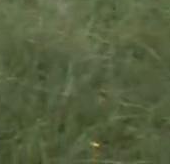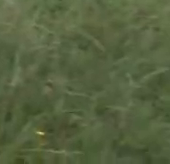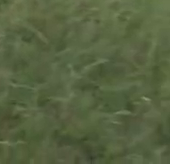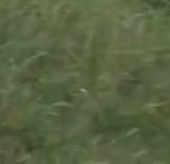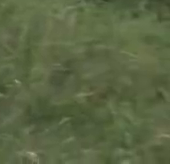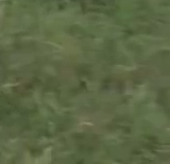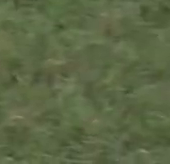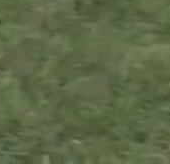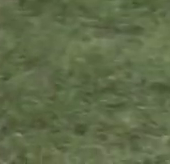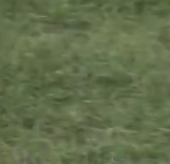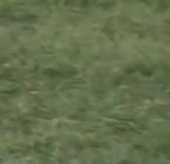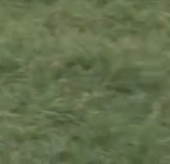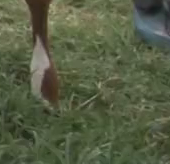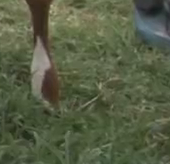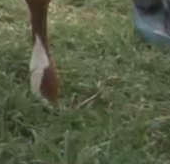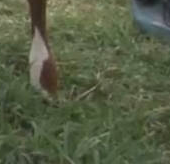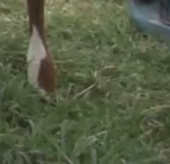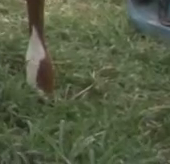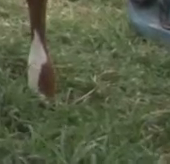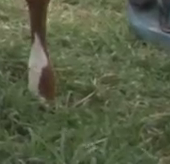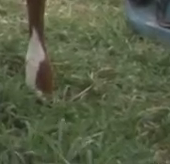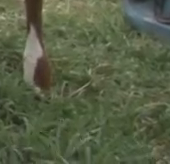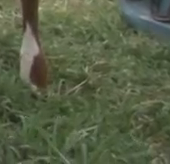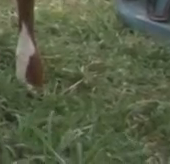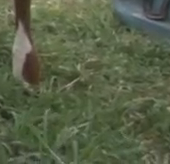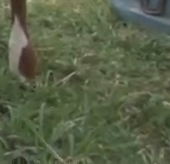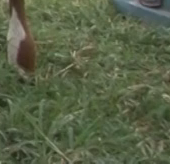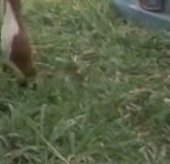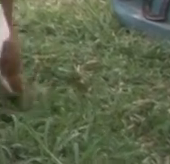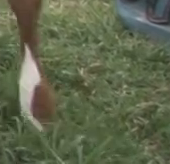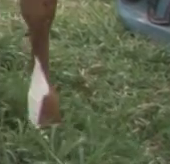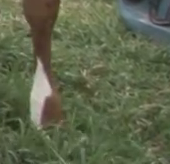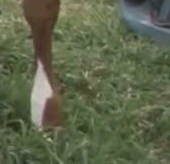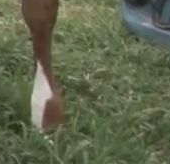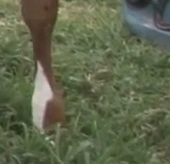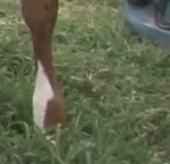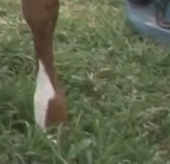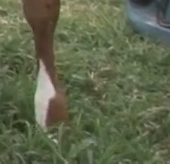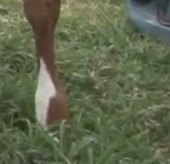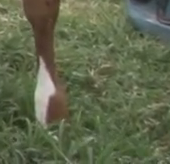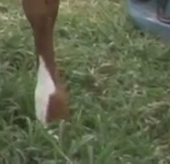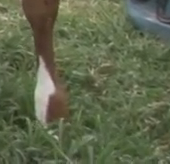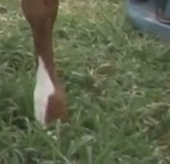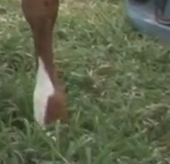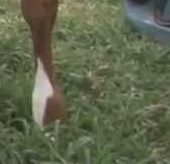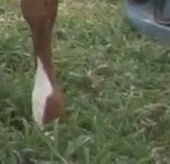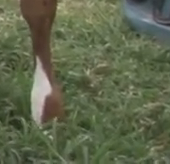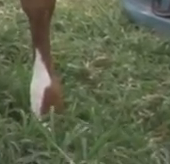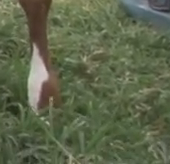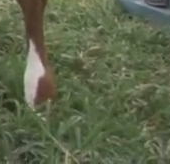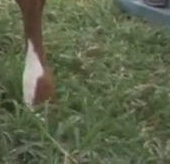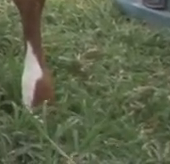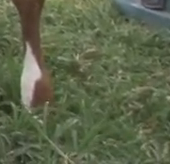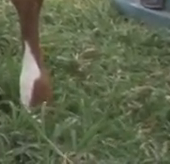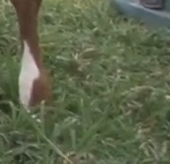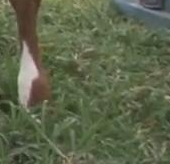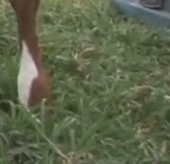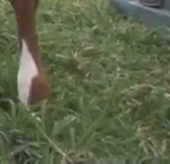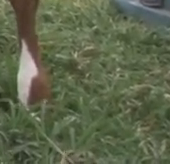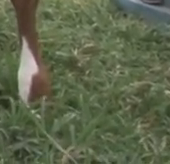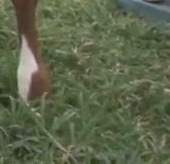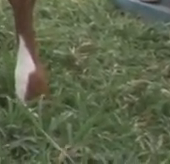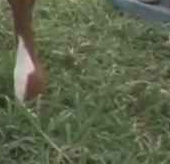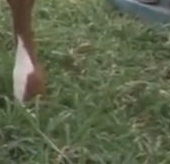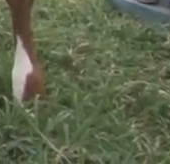extensionista, tu consegue descobrir uma tecnologia e ela é reconhecida por votação